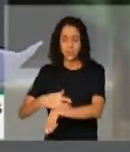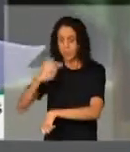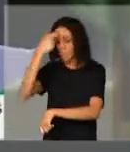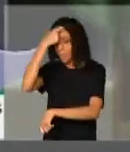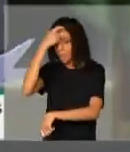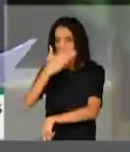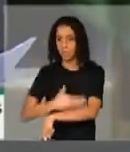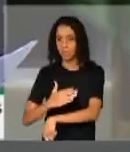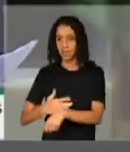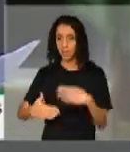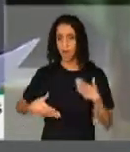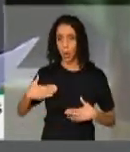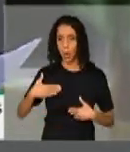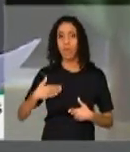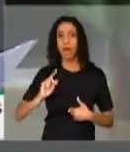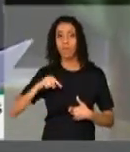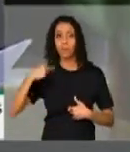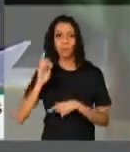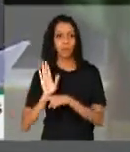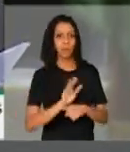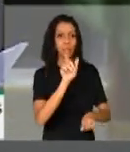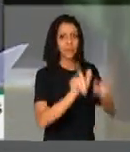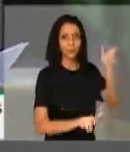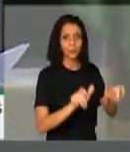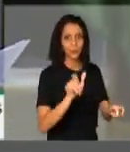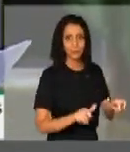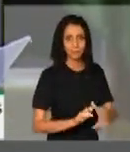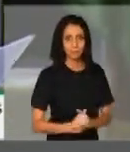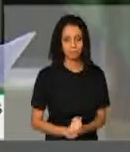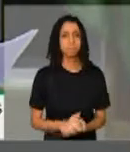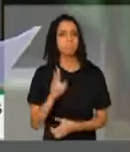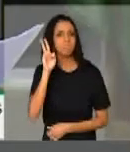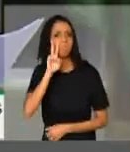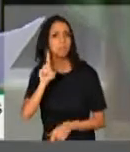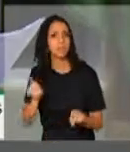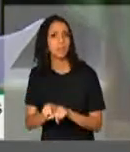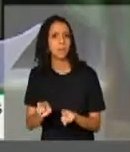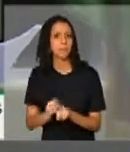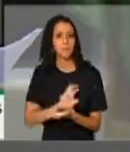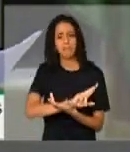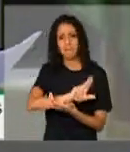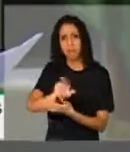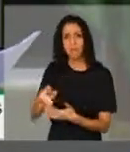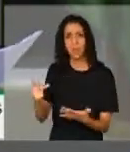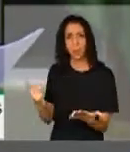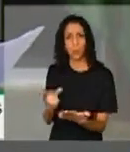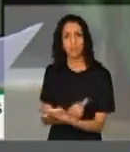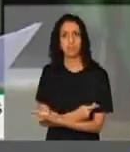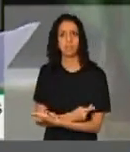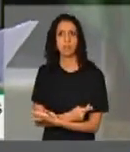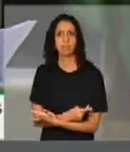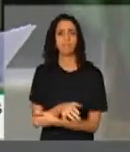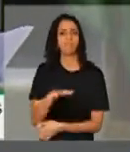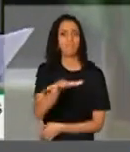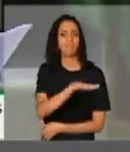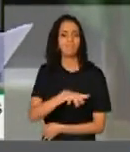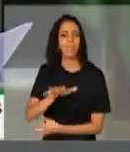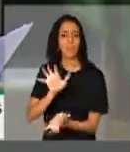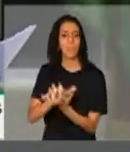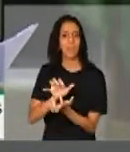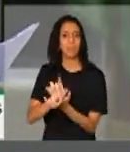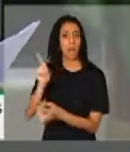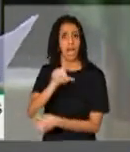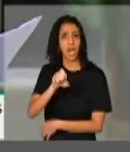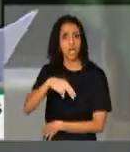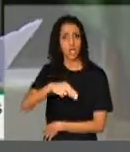ao próximo nos momentos de calamidade citamos de cabeça os casos das grandes enchentes que atingiram principalmente a zona da mata sul pernambucana